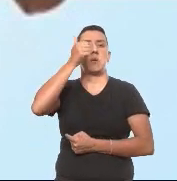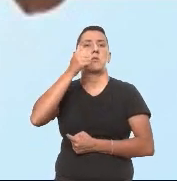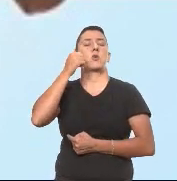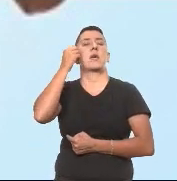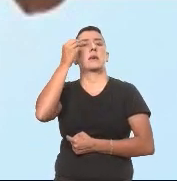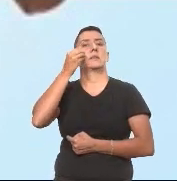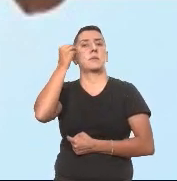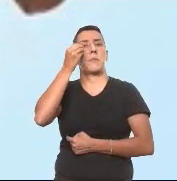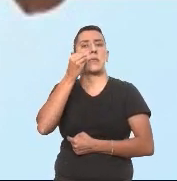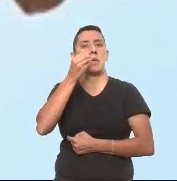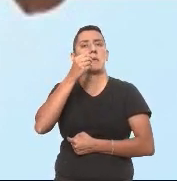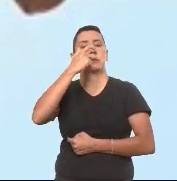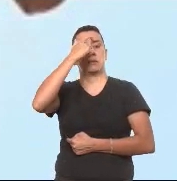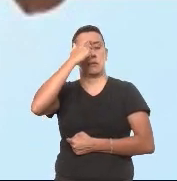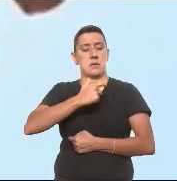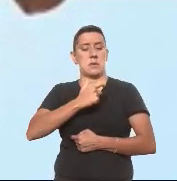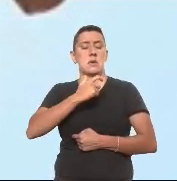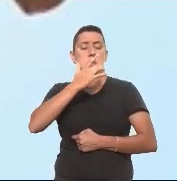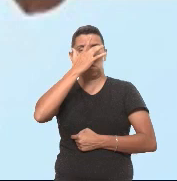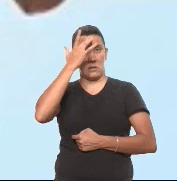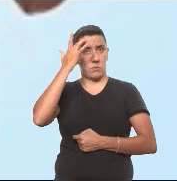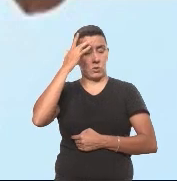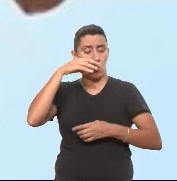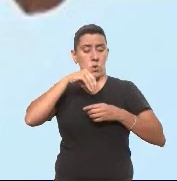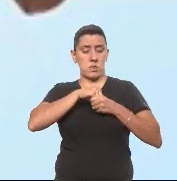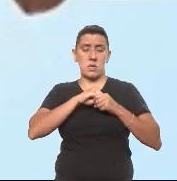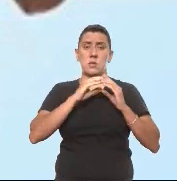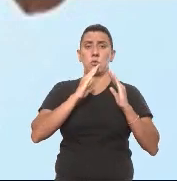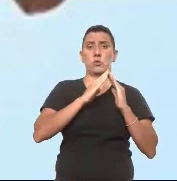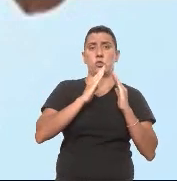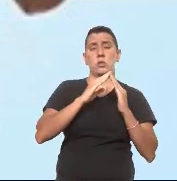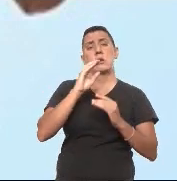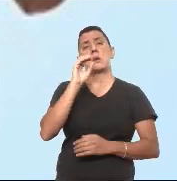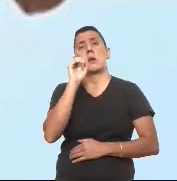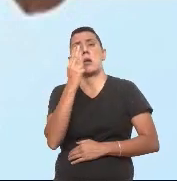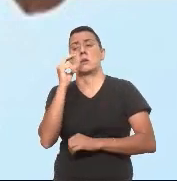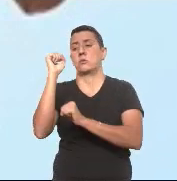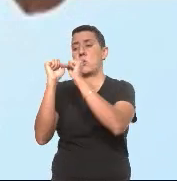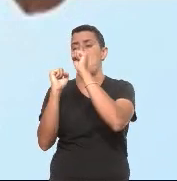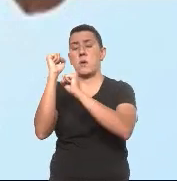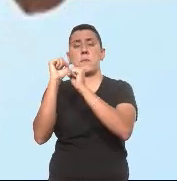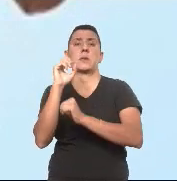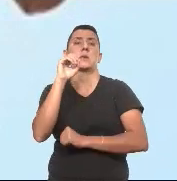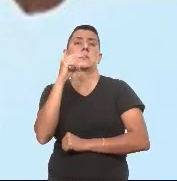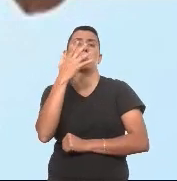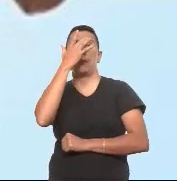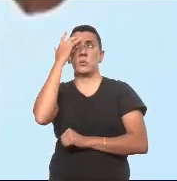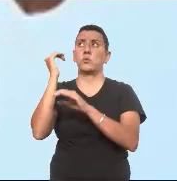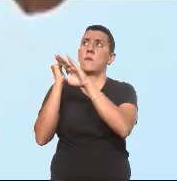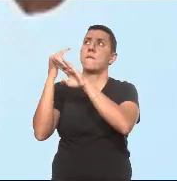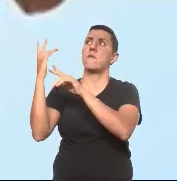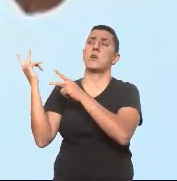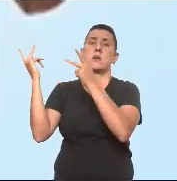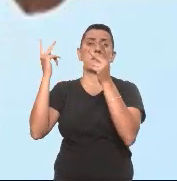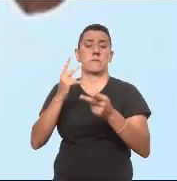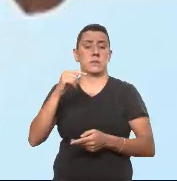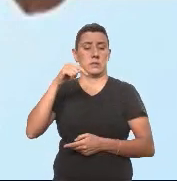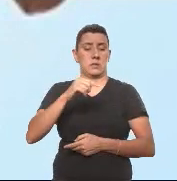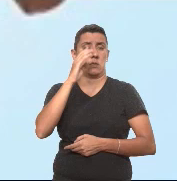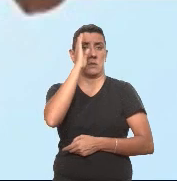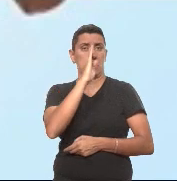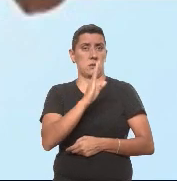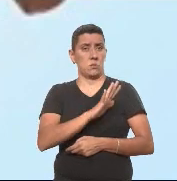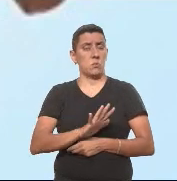ela para residência pessoas de negócios ou visitantes é utilizando cada vez mais a tecnologia de comunicação e informação a